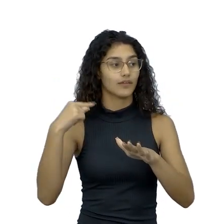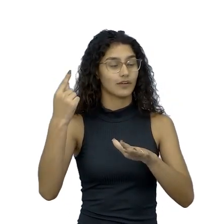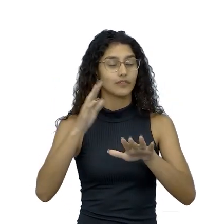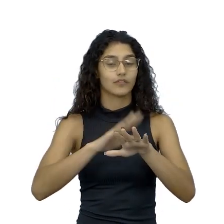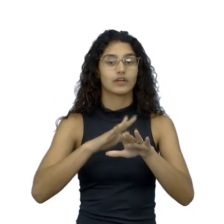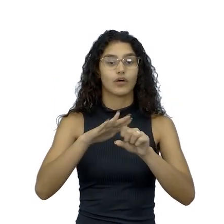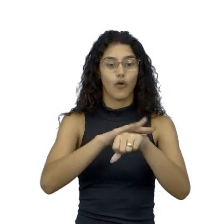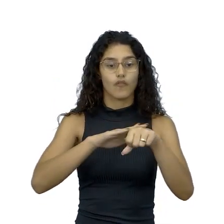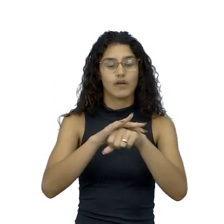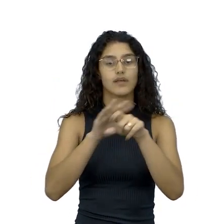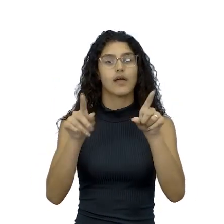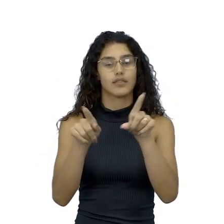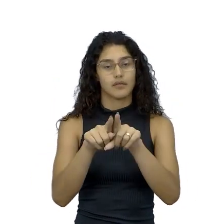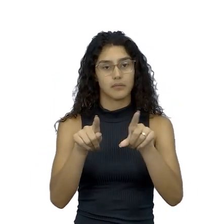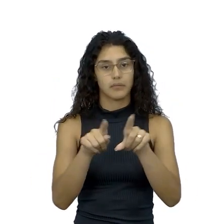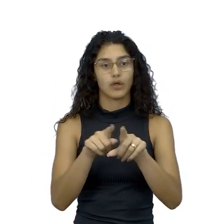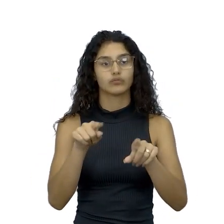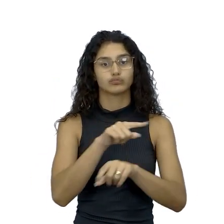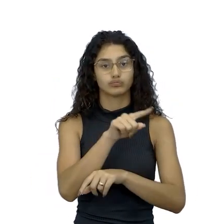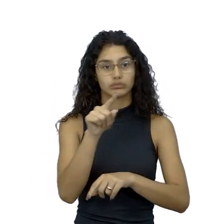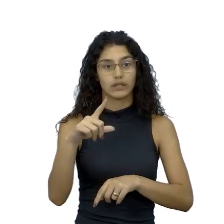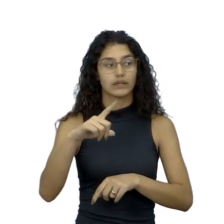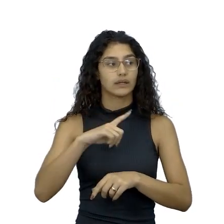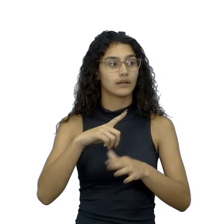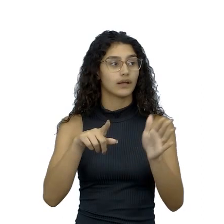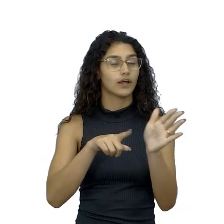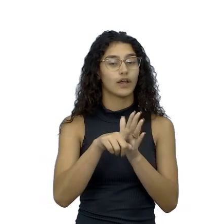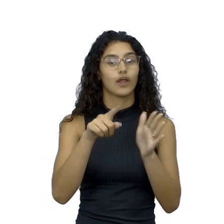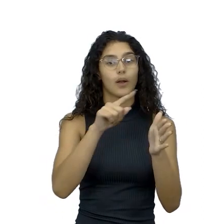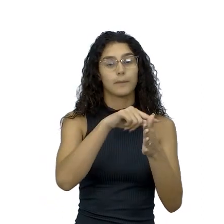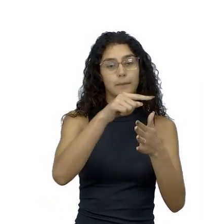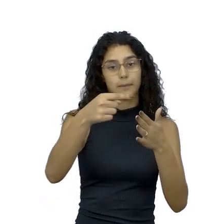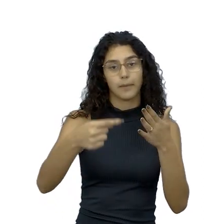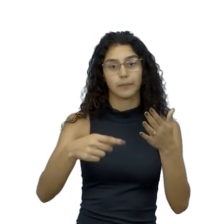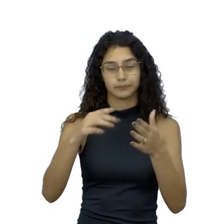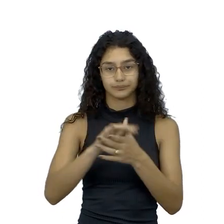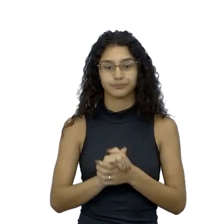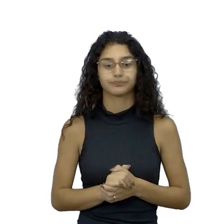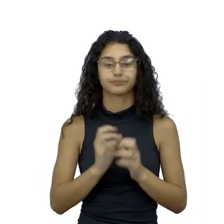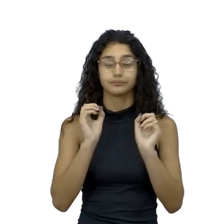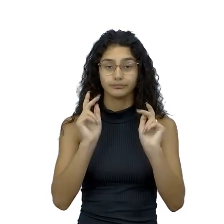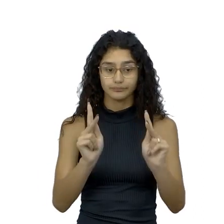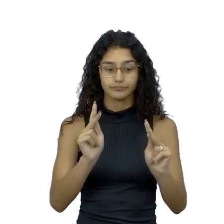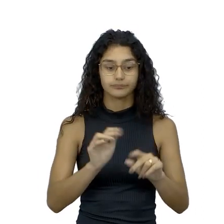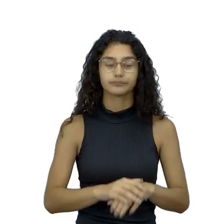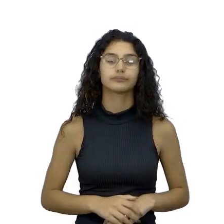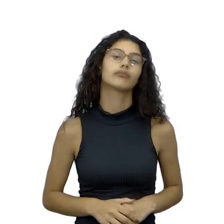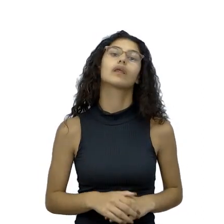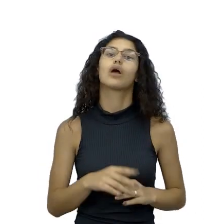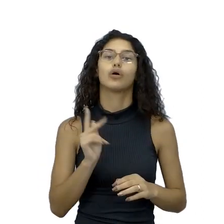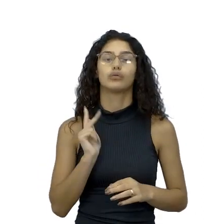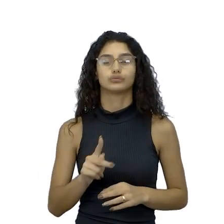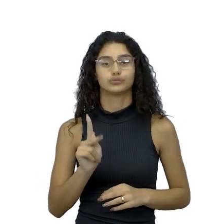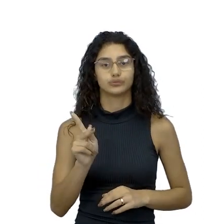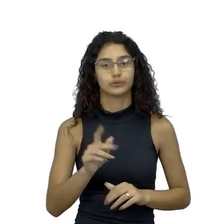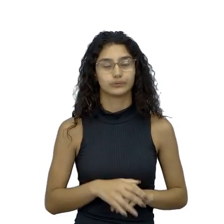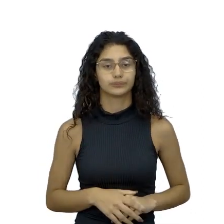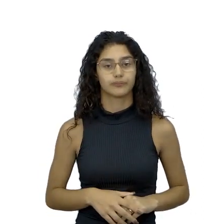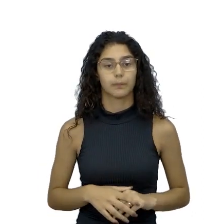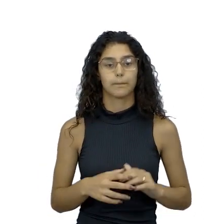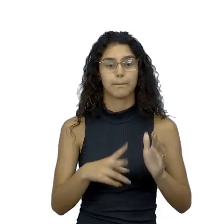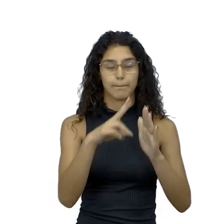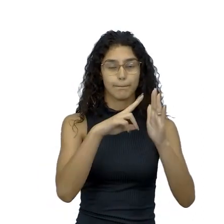estar conversando sobre a questão dos aparelhos elétricos, tá bem? Ó, dando continuidade, então, à